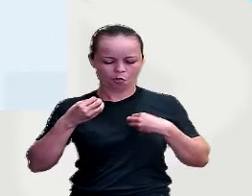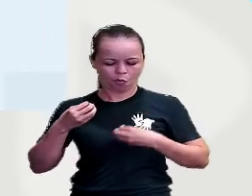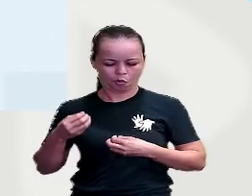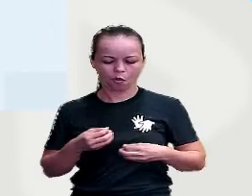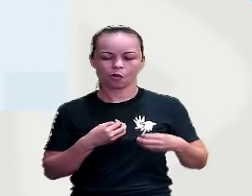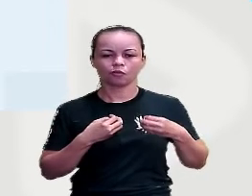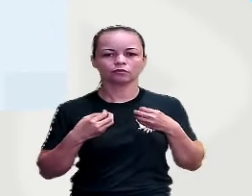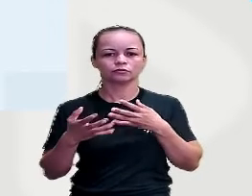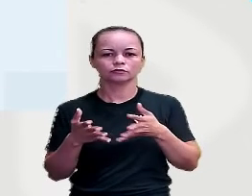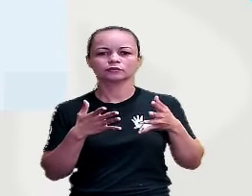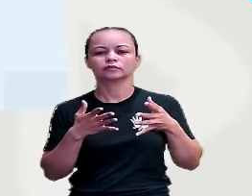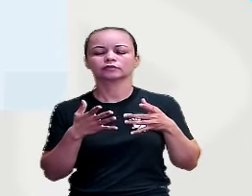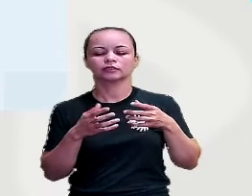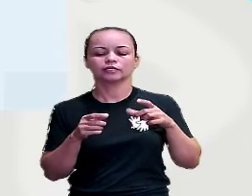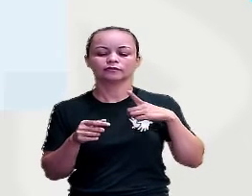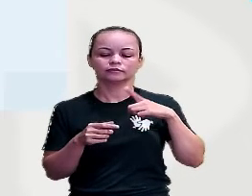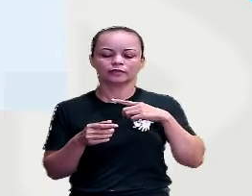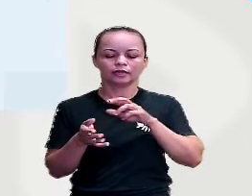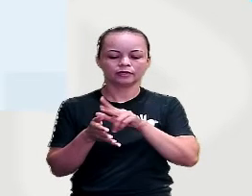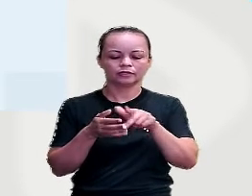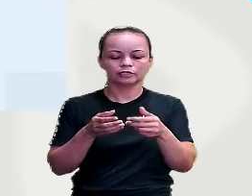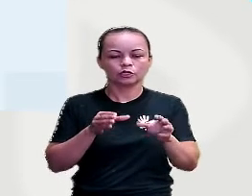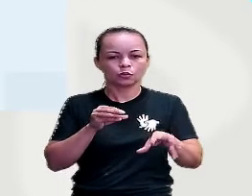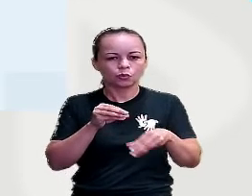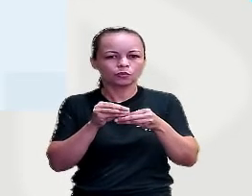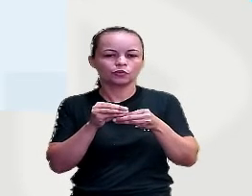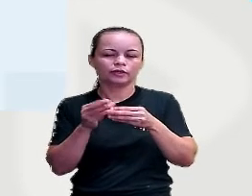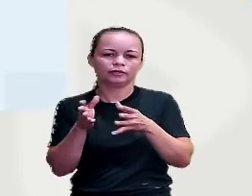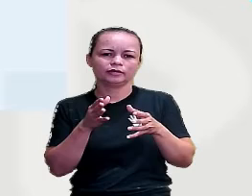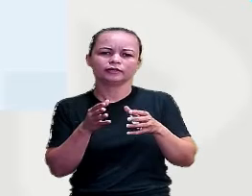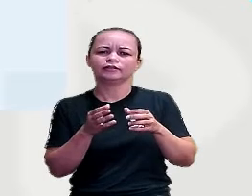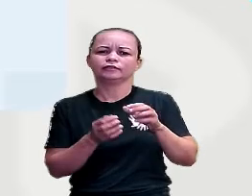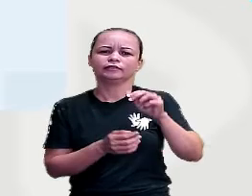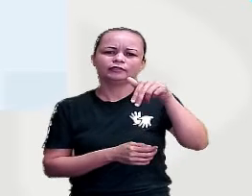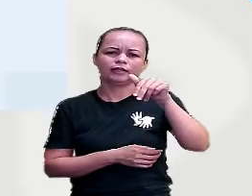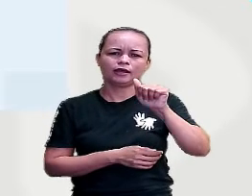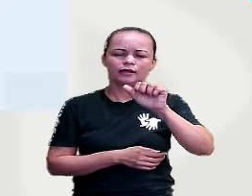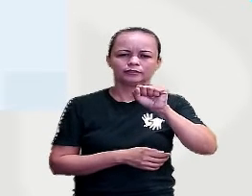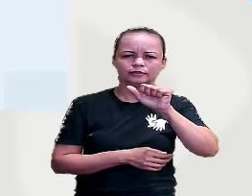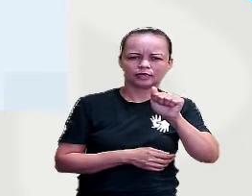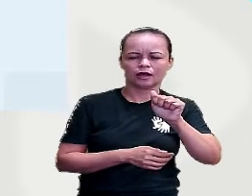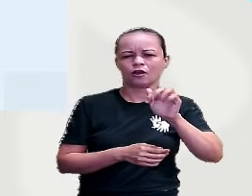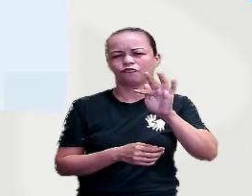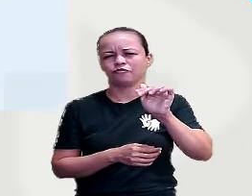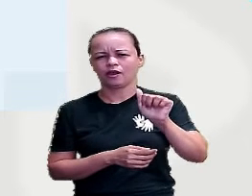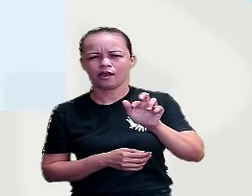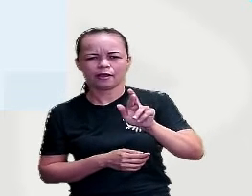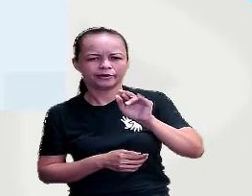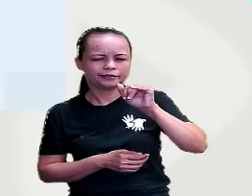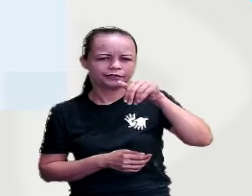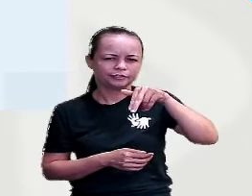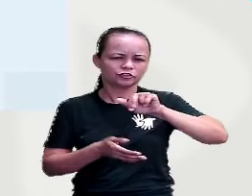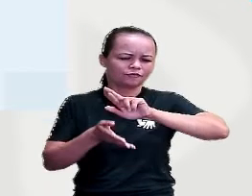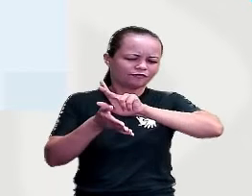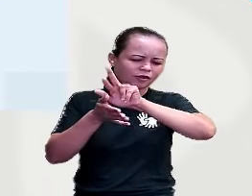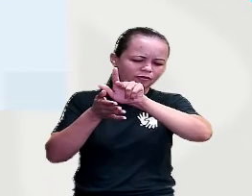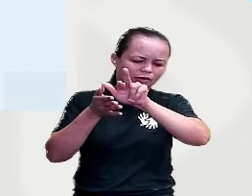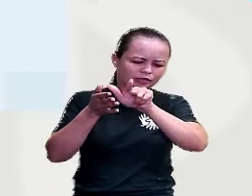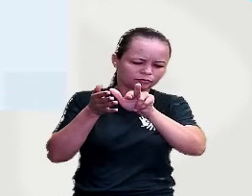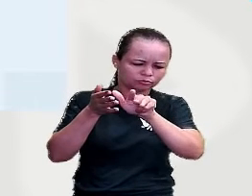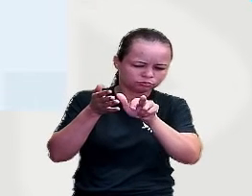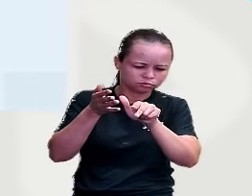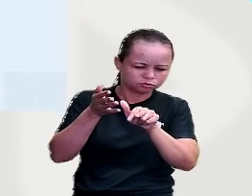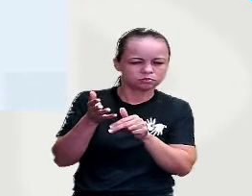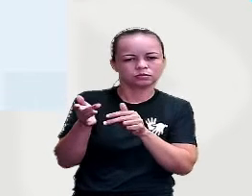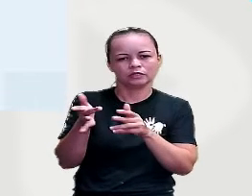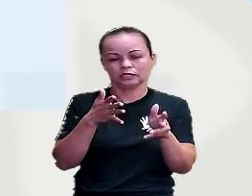que compõem o nosso sistema respiratório incluem as cavidades nasal, a faringe, a laringe, a